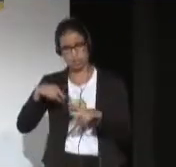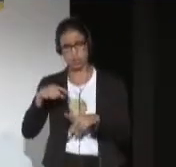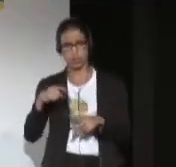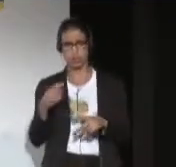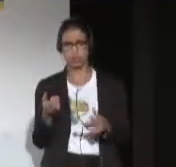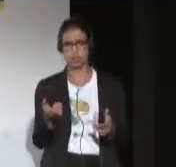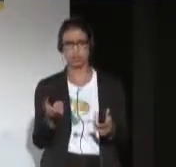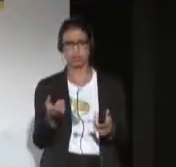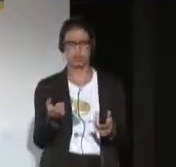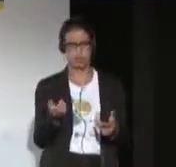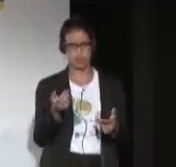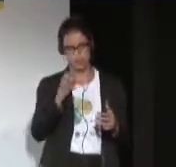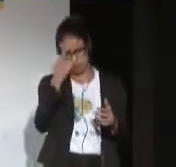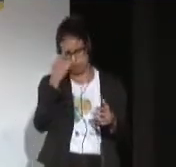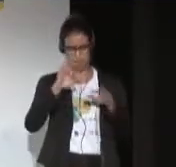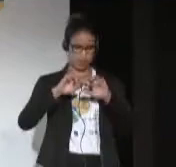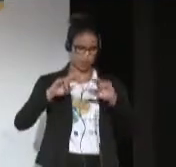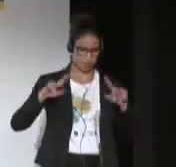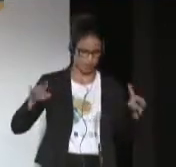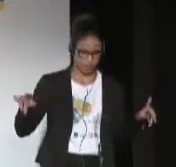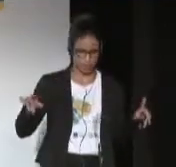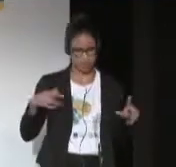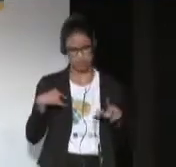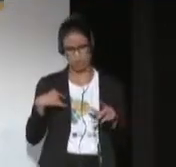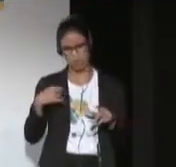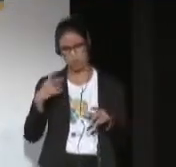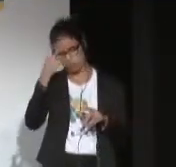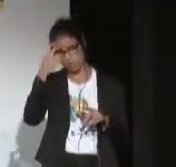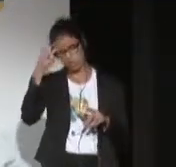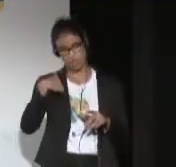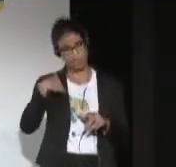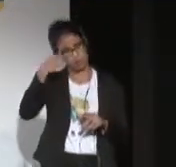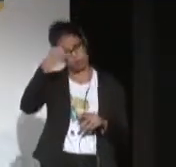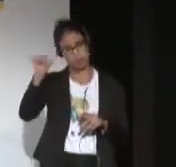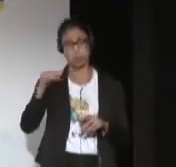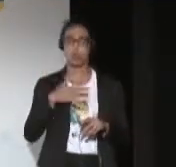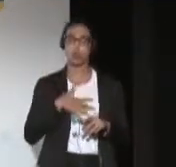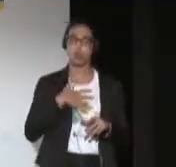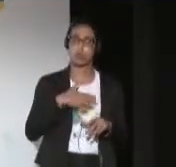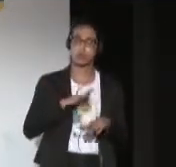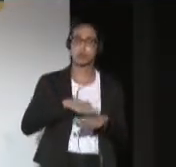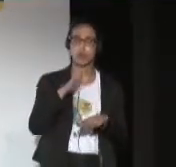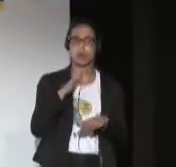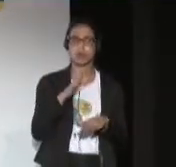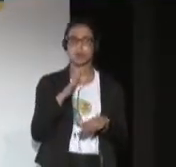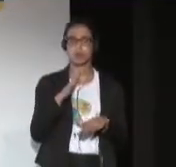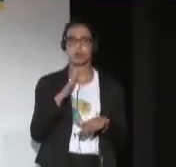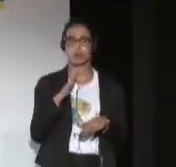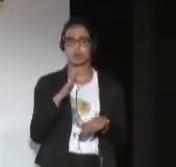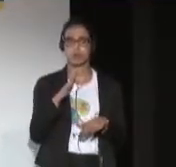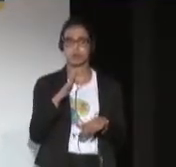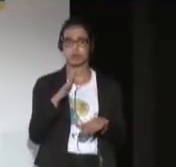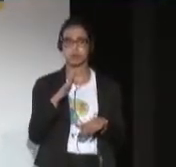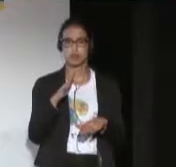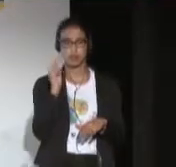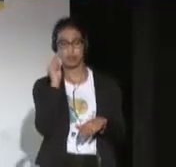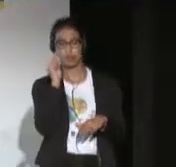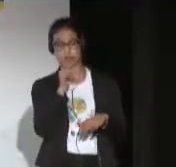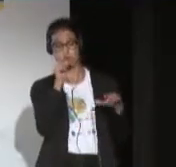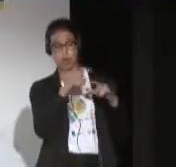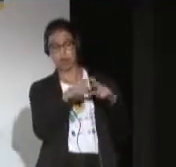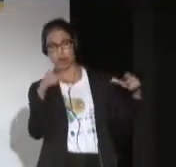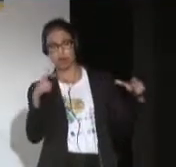de si. Então, eu tento evitar essa palavra inteligências, né? Eu gosto mais dessa visão mais ampla,